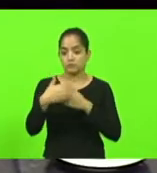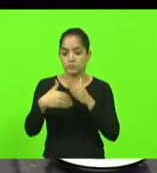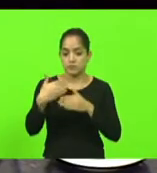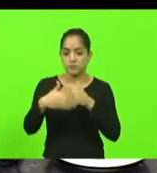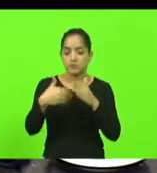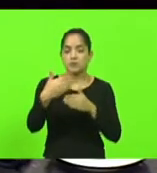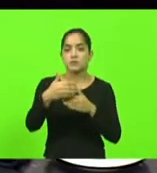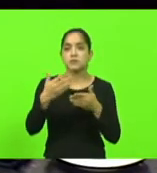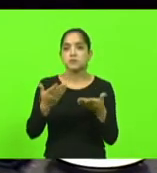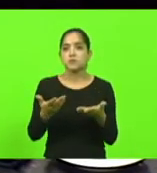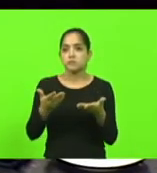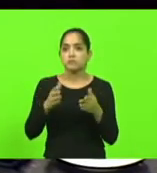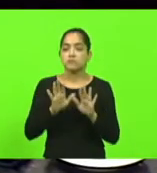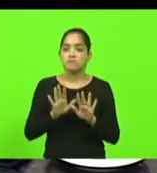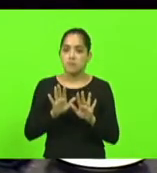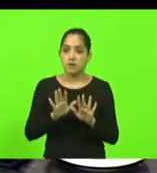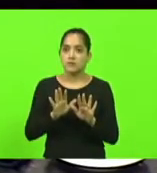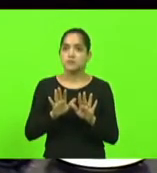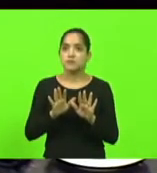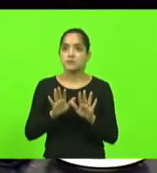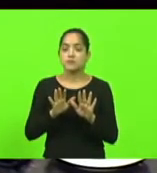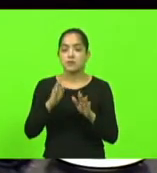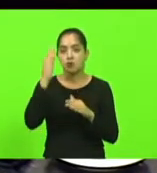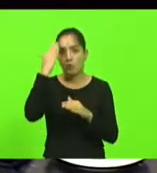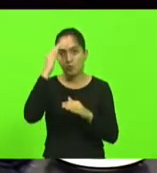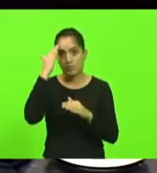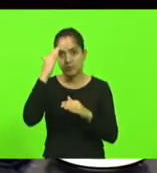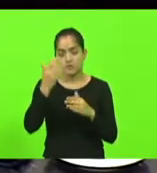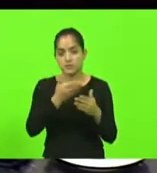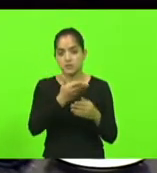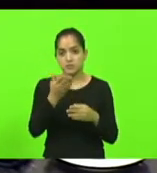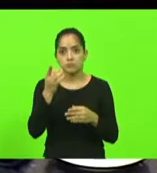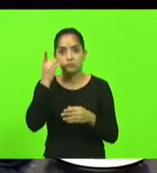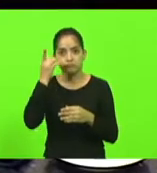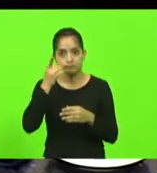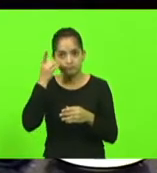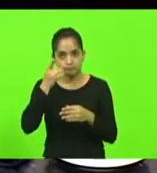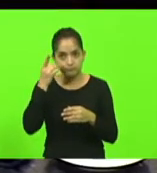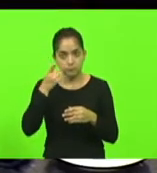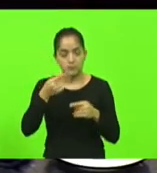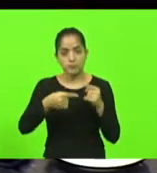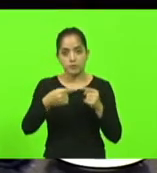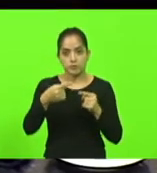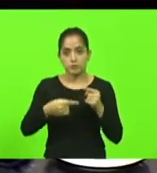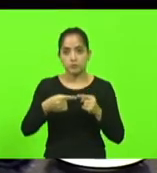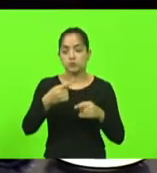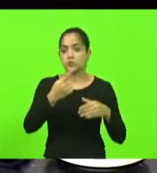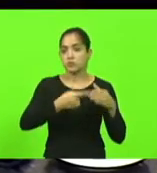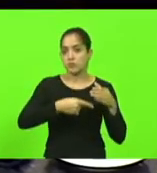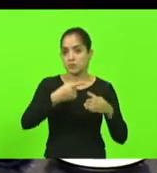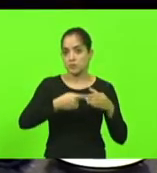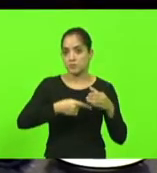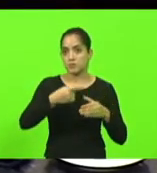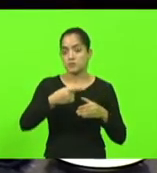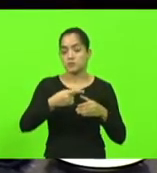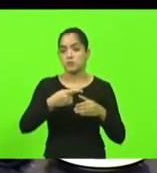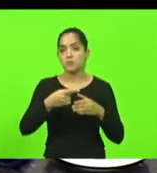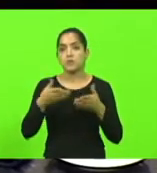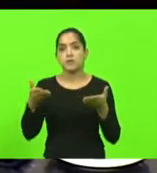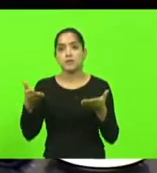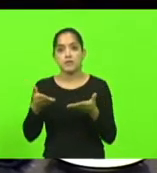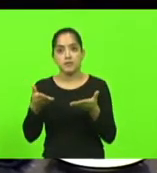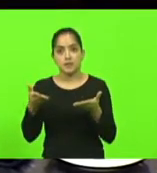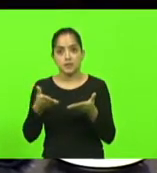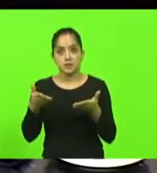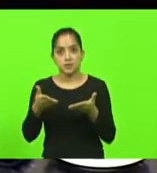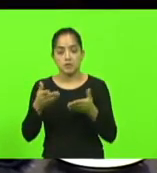mas, enfim, houve a compreensão dos deputados, deliberamos na Comissão de Justiça, depois em plenário, e agora,